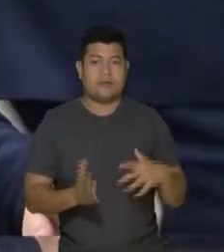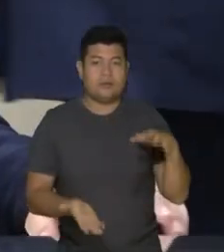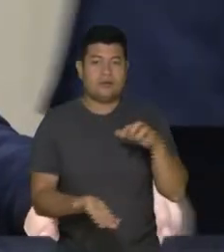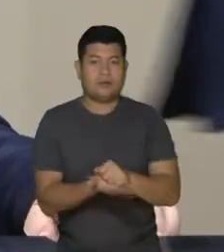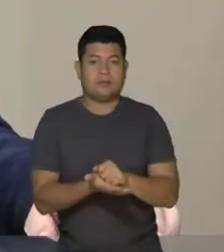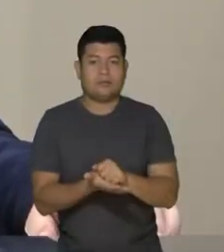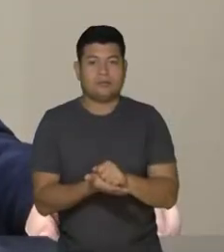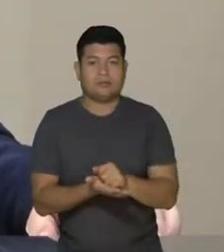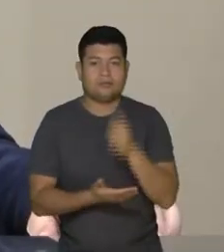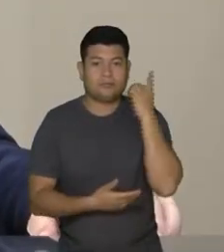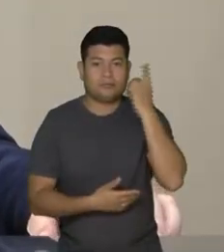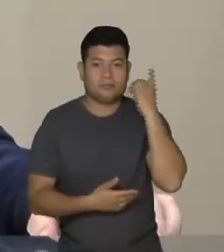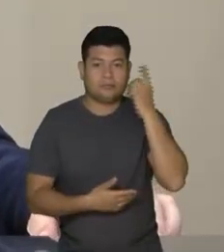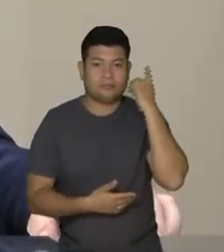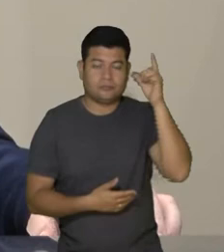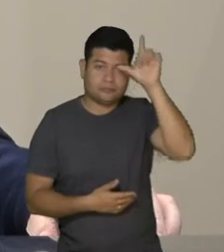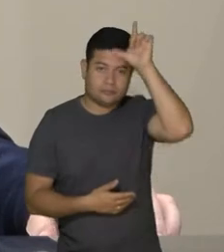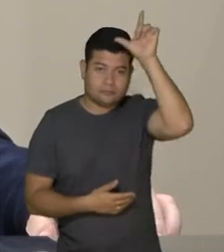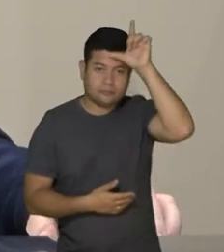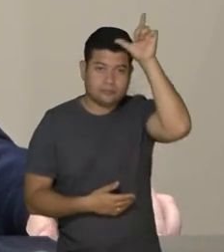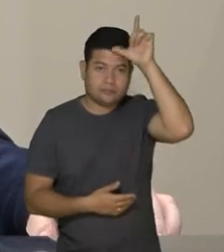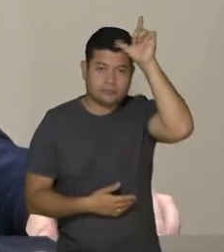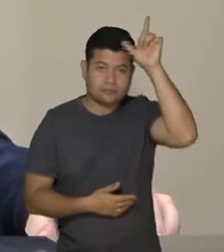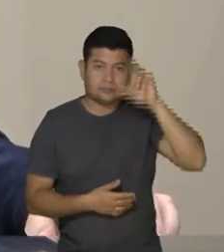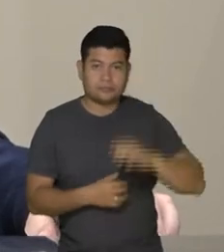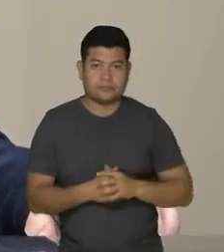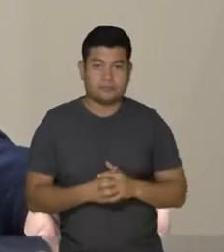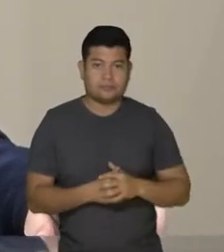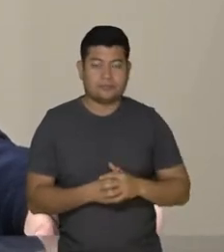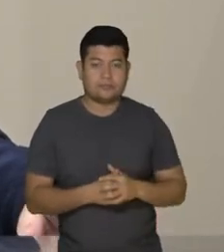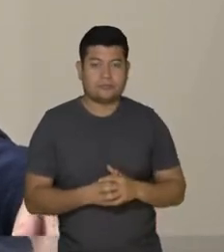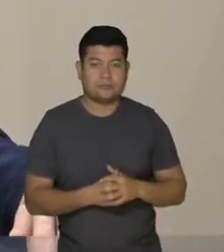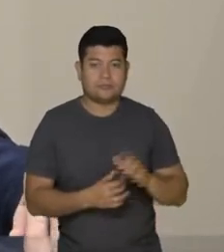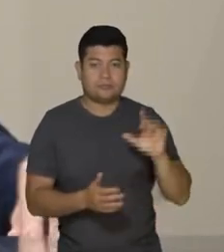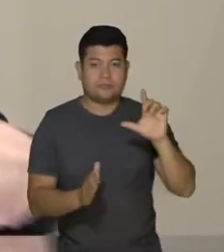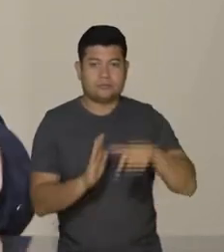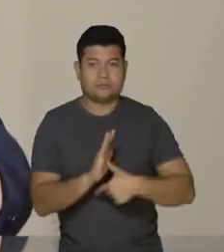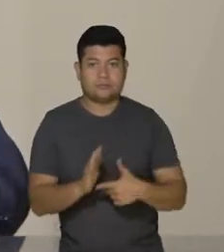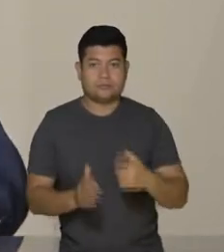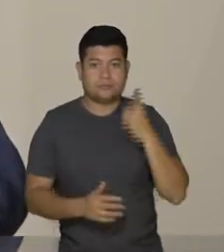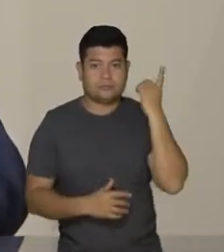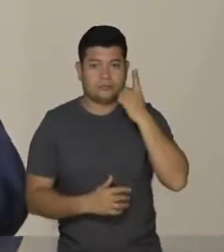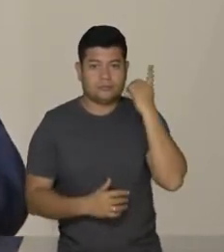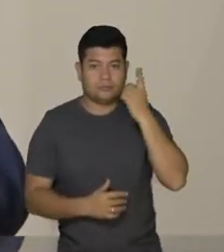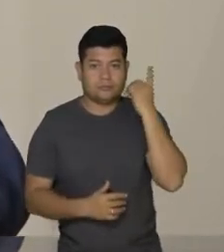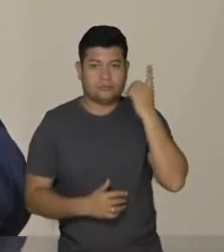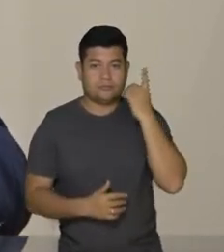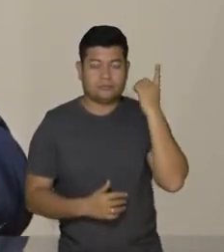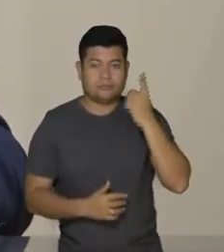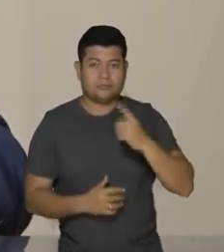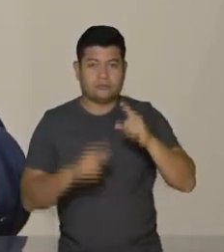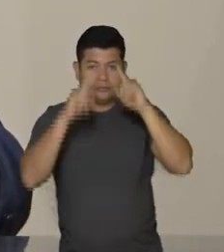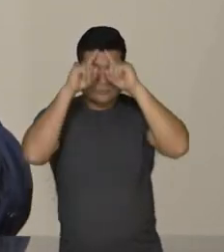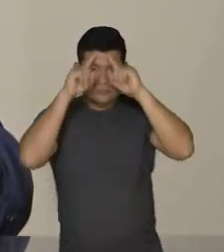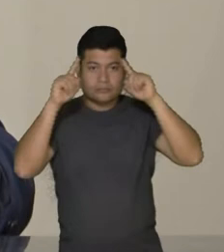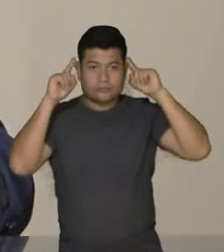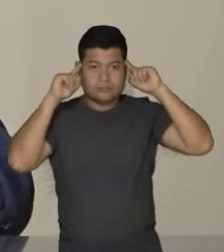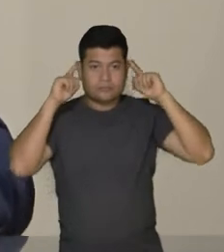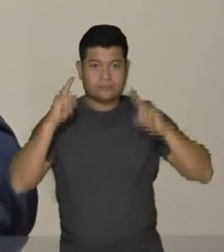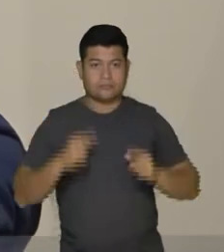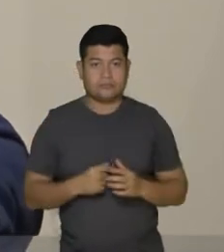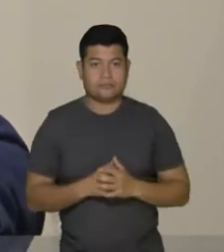Deputado Sargento Lima próximo moradores escrito Deputado neudir saleto